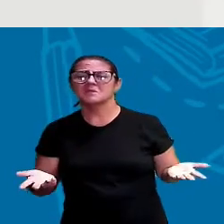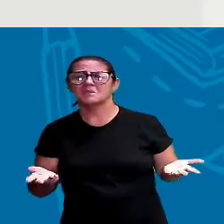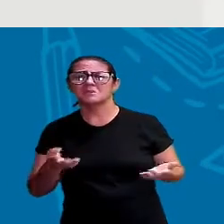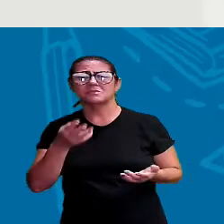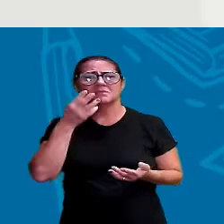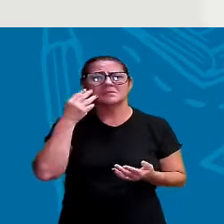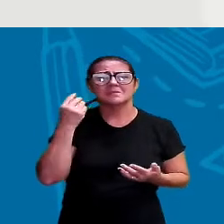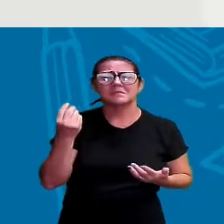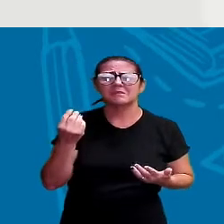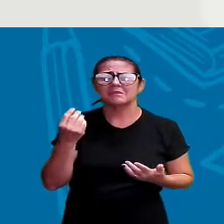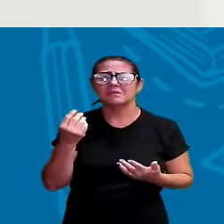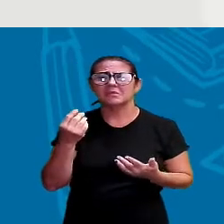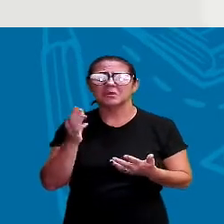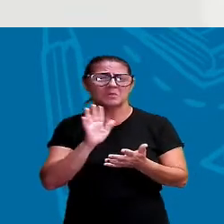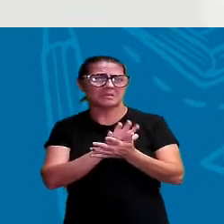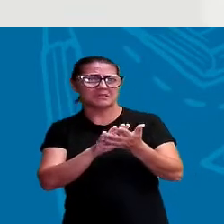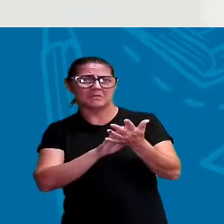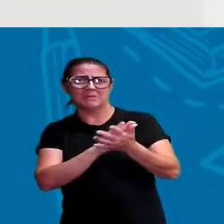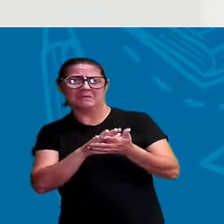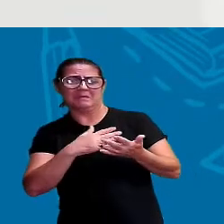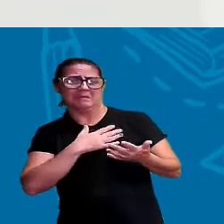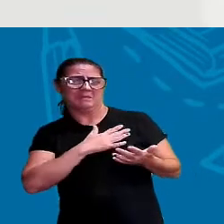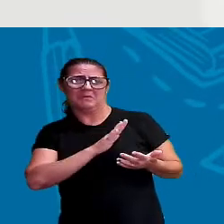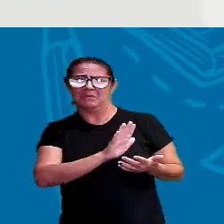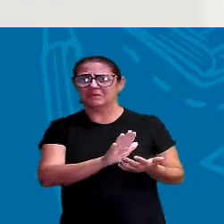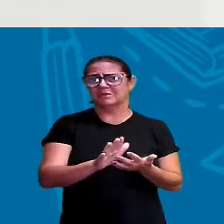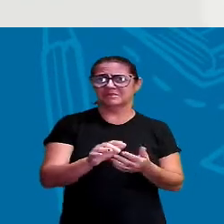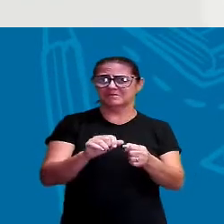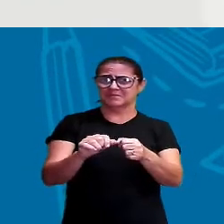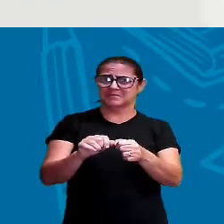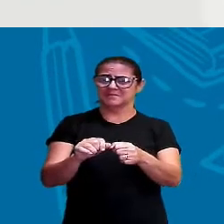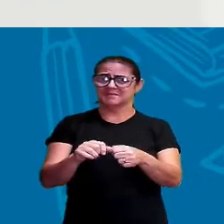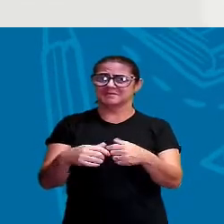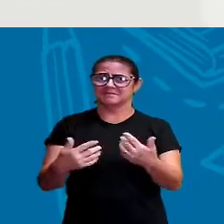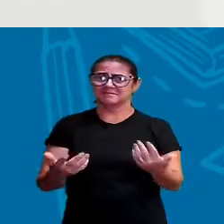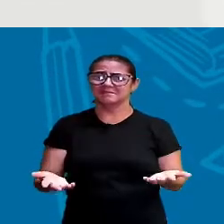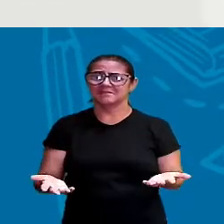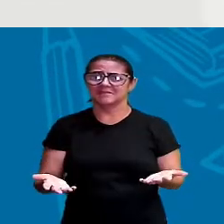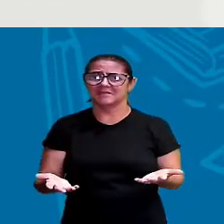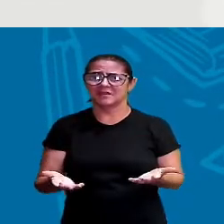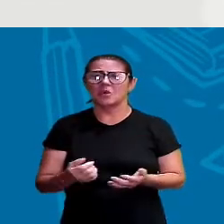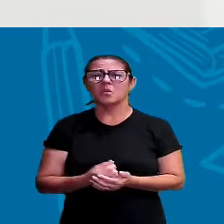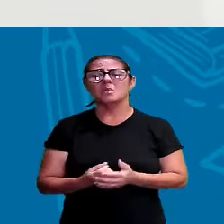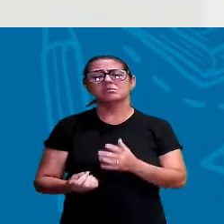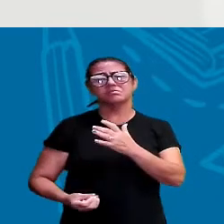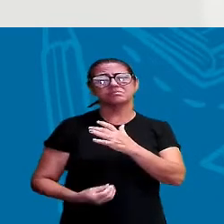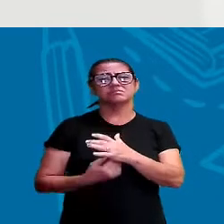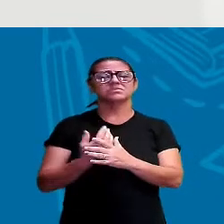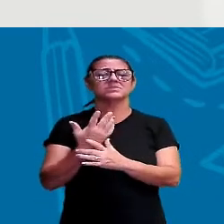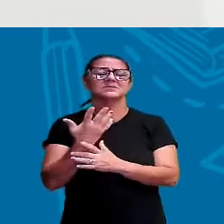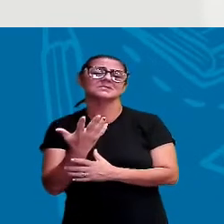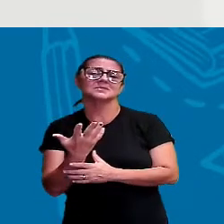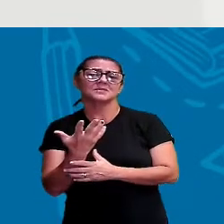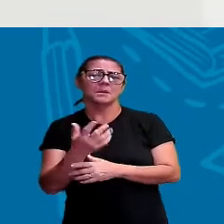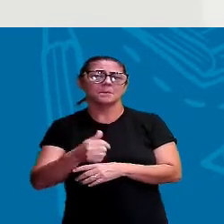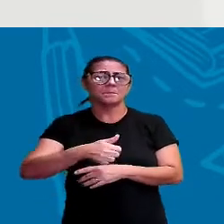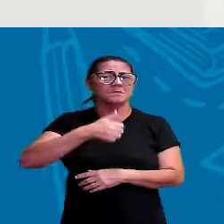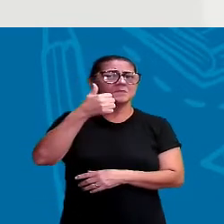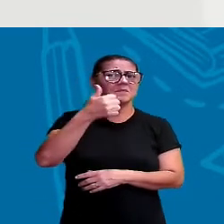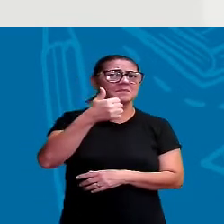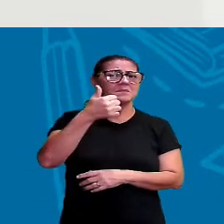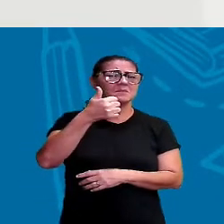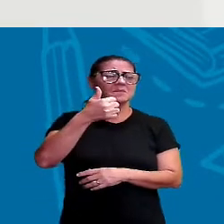ele não gosta nada de fazer, a gente vai saber um pouquinho sobre a origem das tirinhas. De onde é que vem? Qual foi a primeira